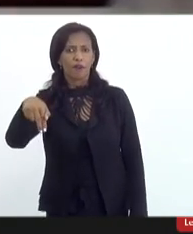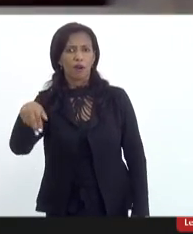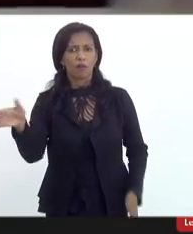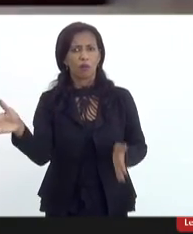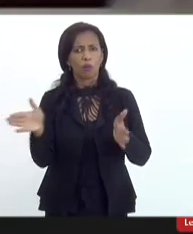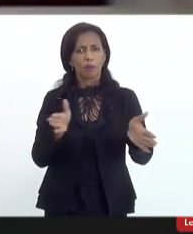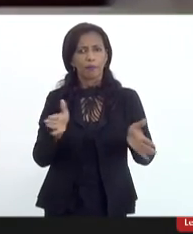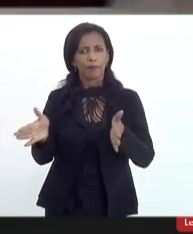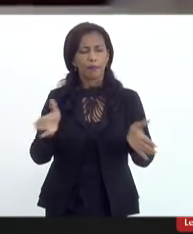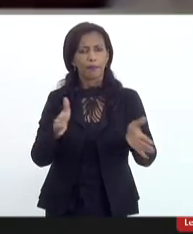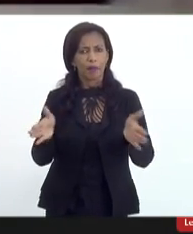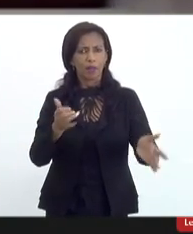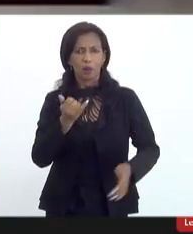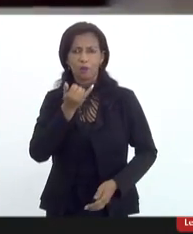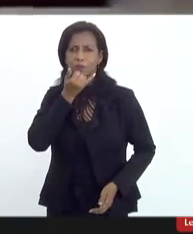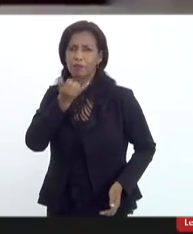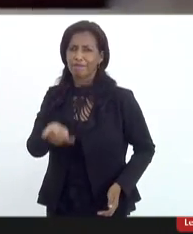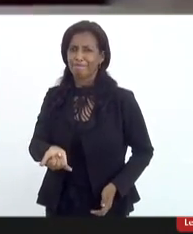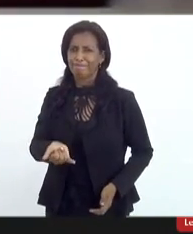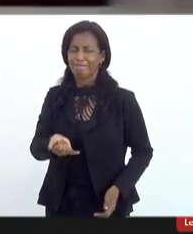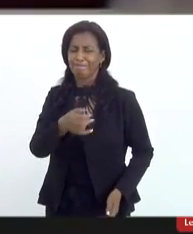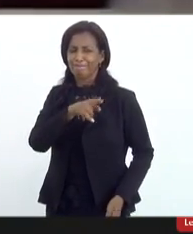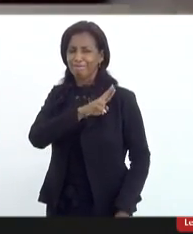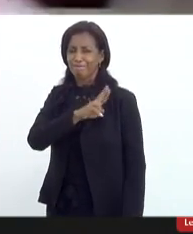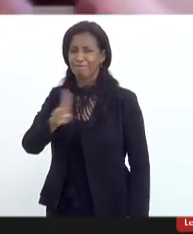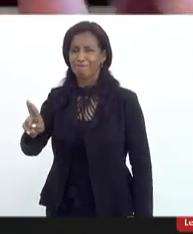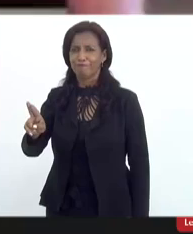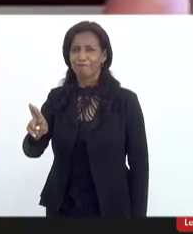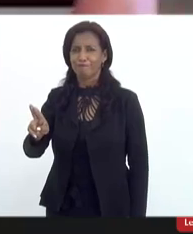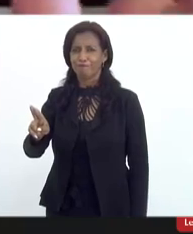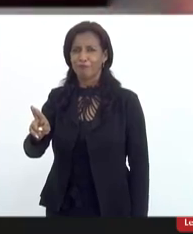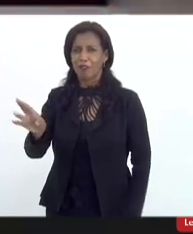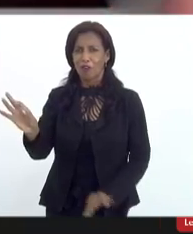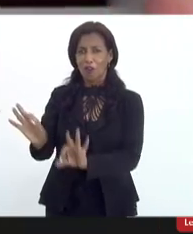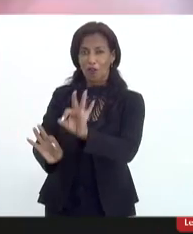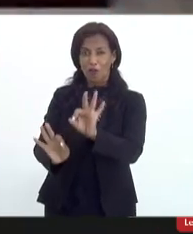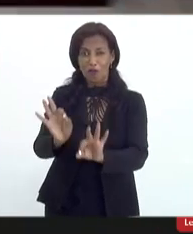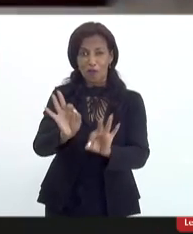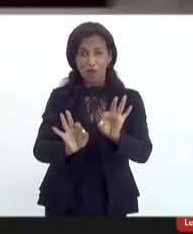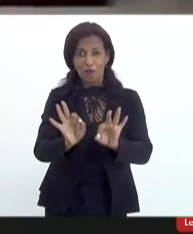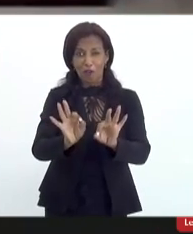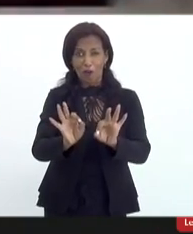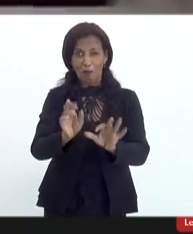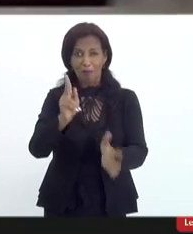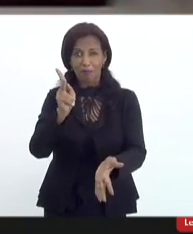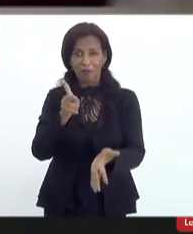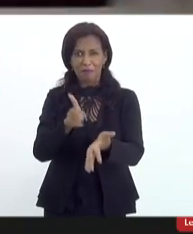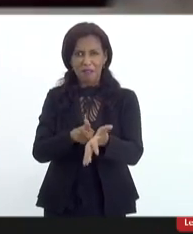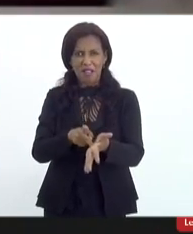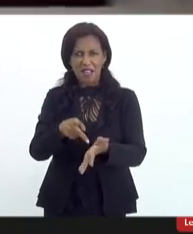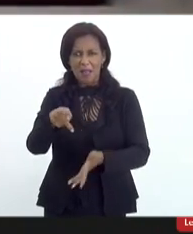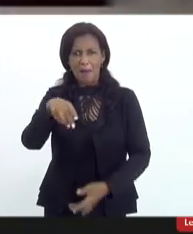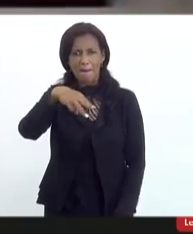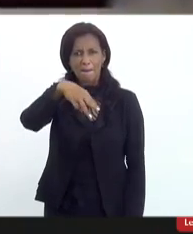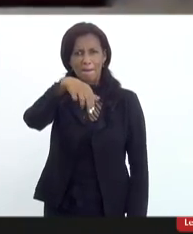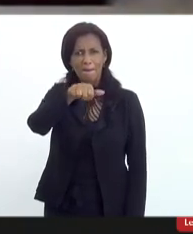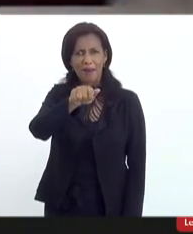período equivocadamente chamada, de forma oficial, de coleção Magia